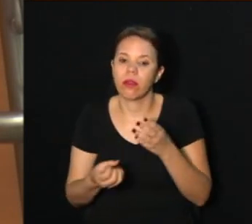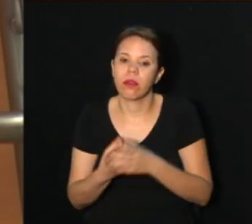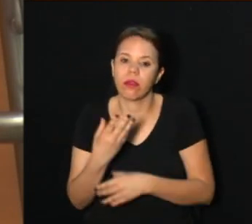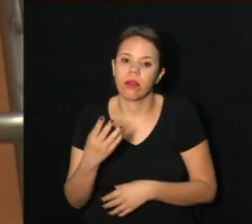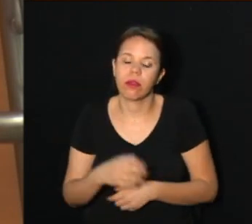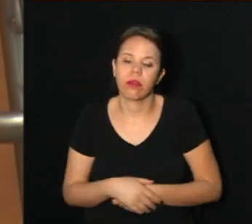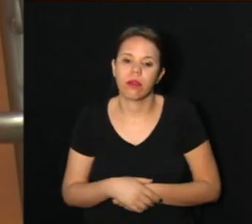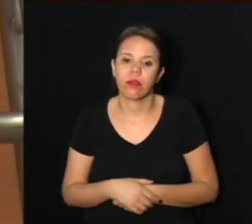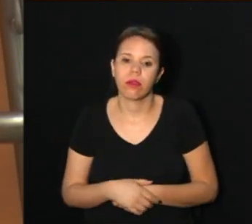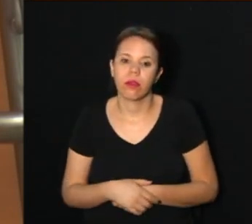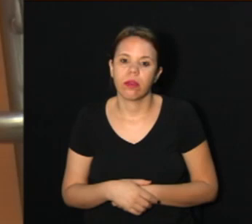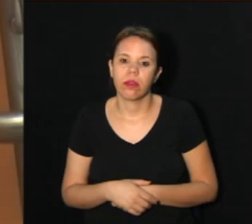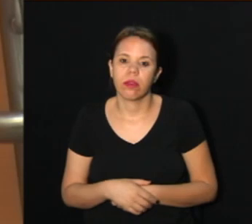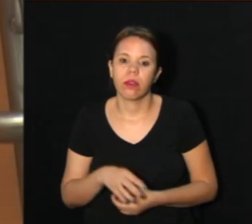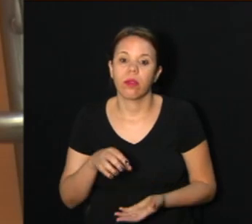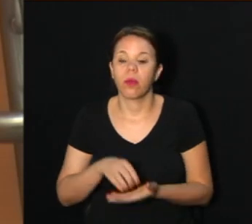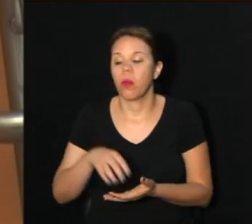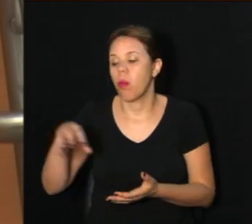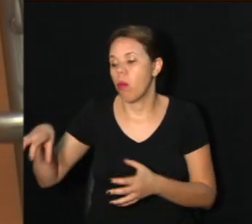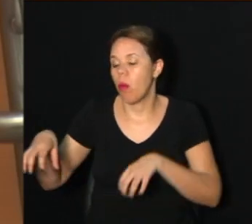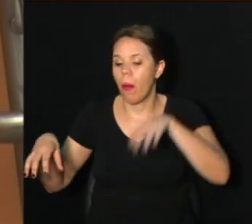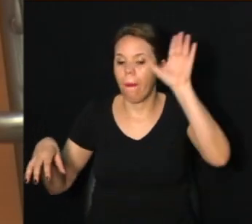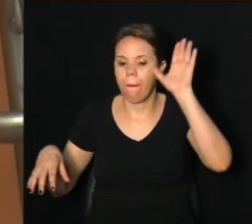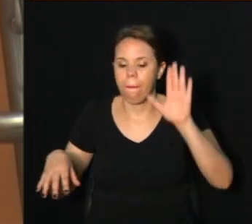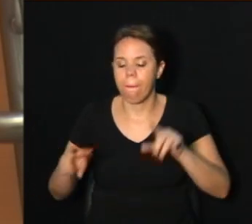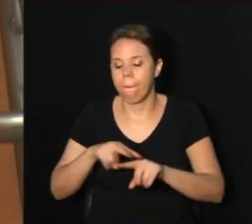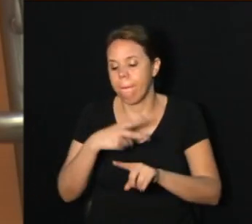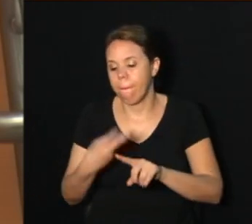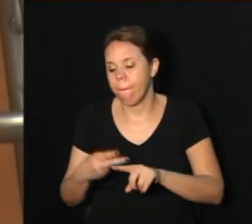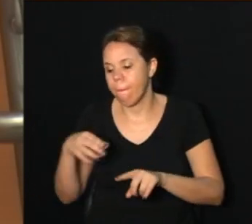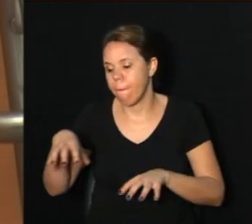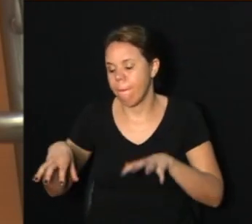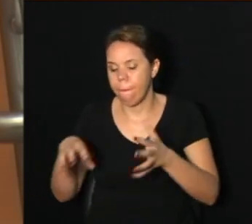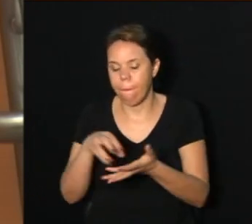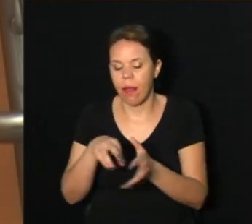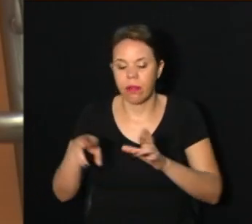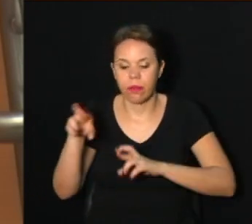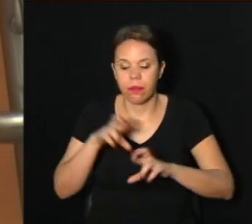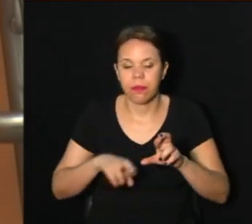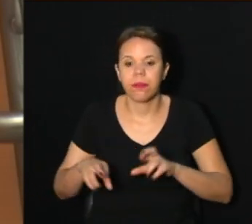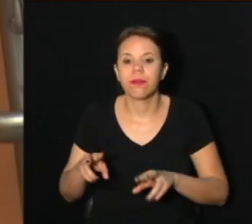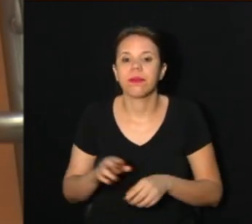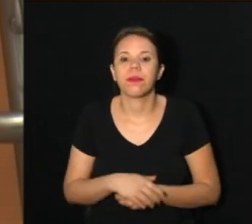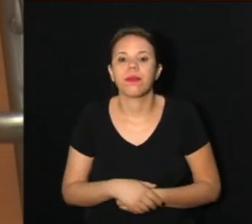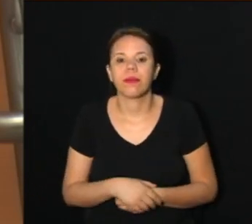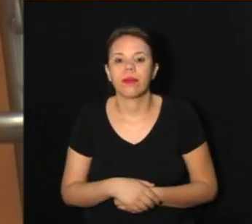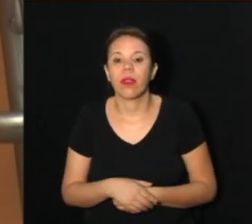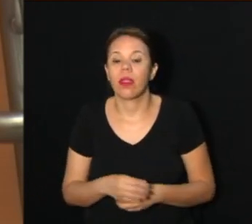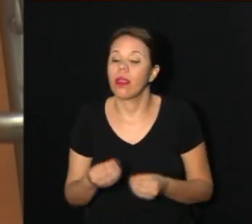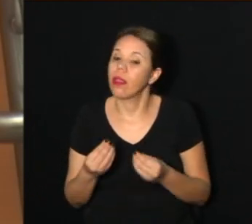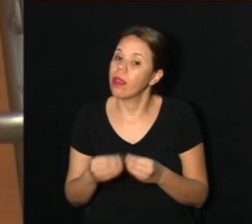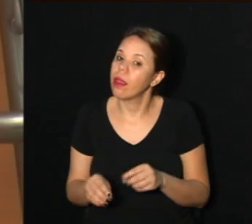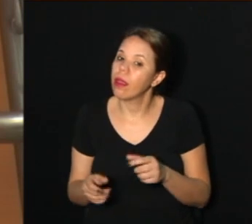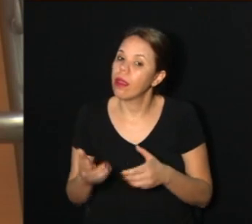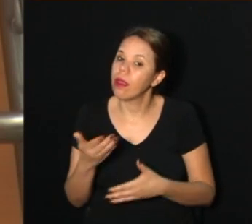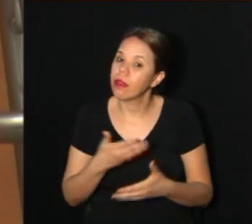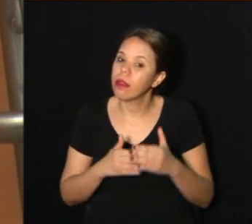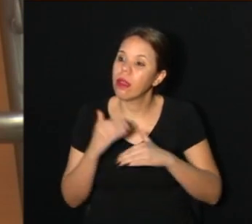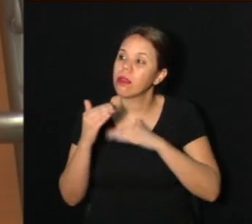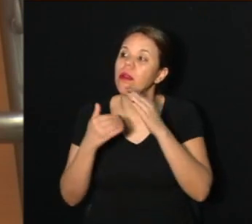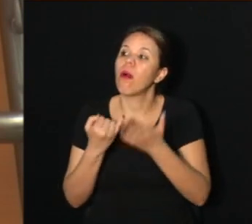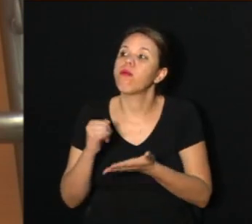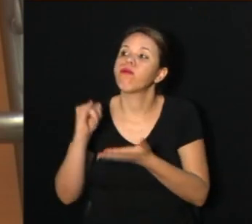seja lá, de um órgão a mais, mesmo que para ajudar na fiscalização do município, implicaria no aumento dessa